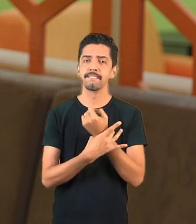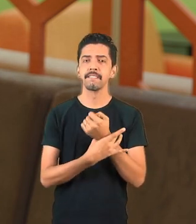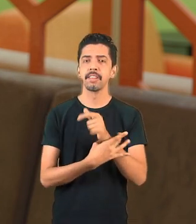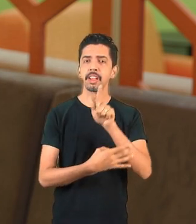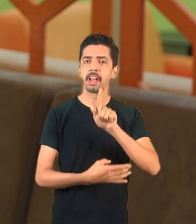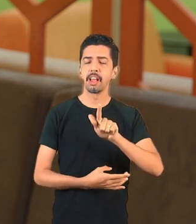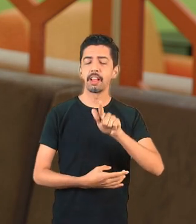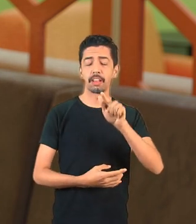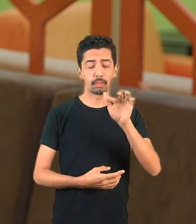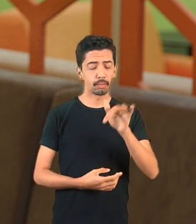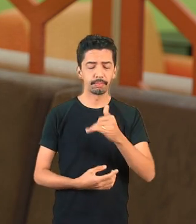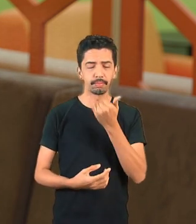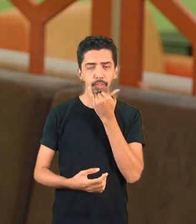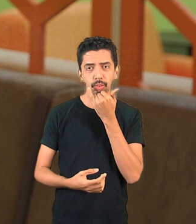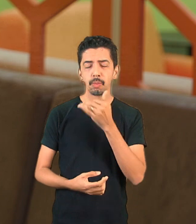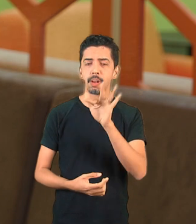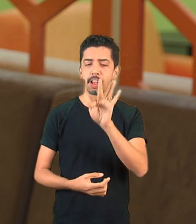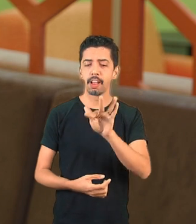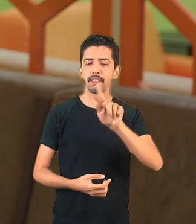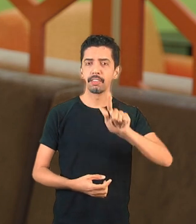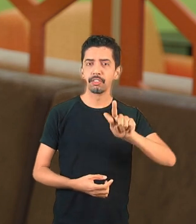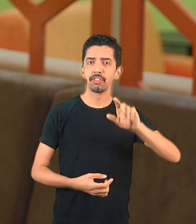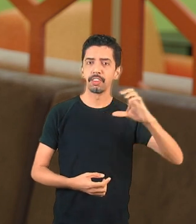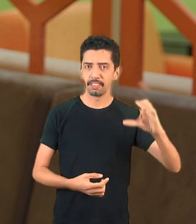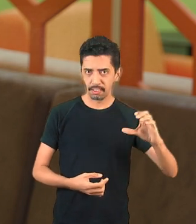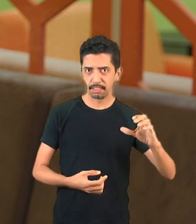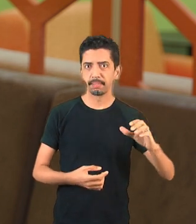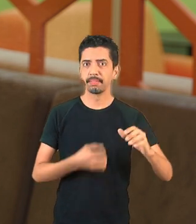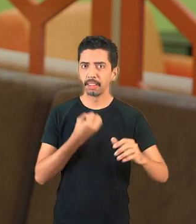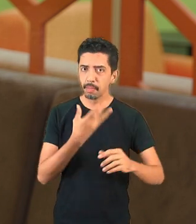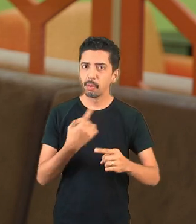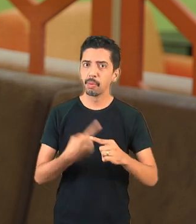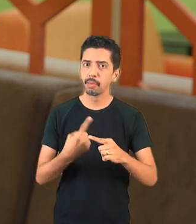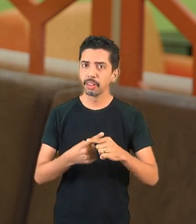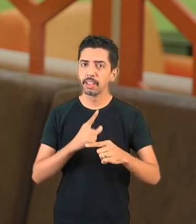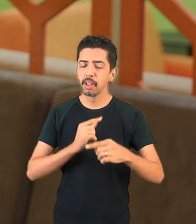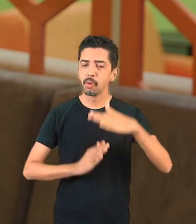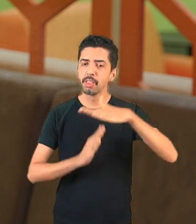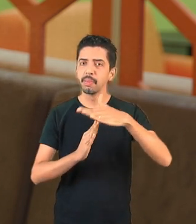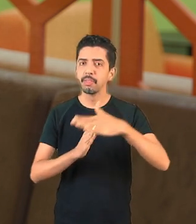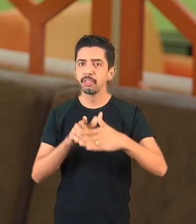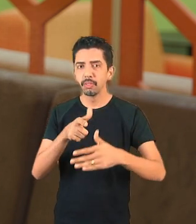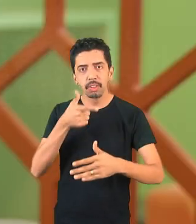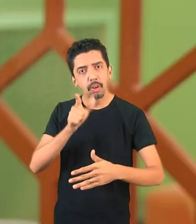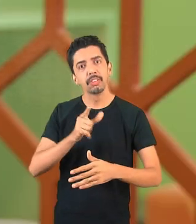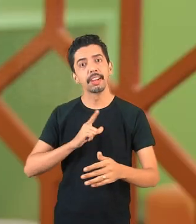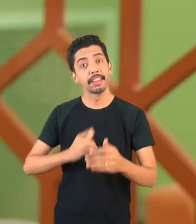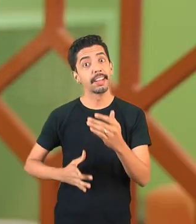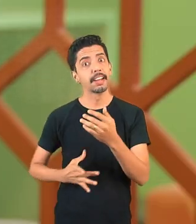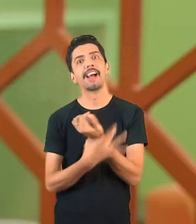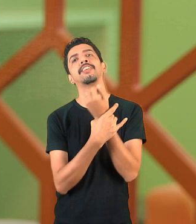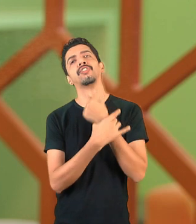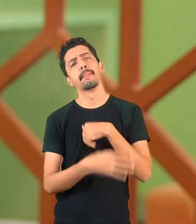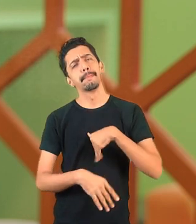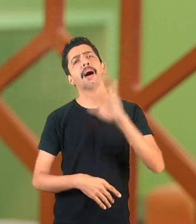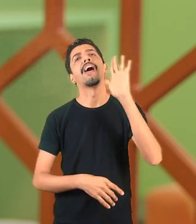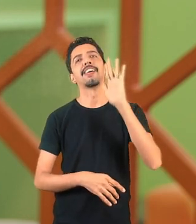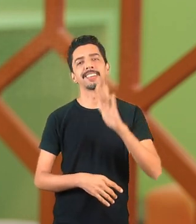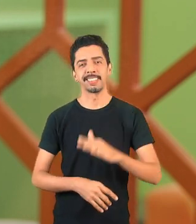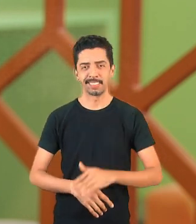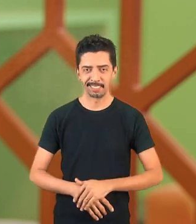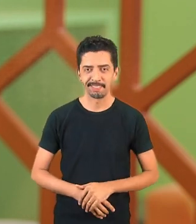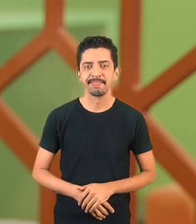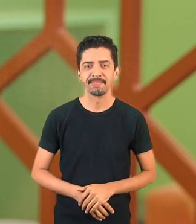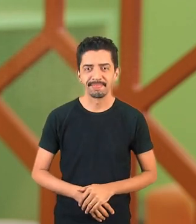de crédito até R$250 mil. Você está protegido por esse fundo garantidor. Isso tudo faz você ter